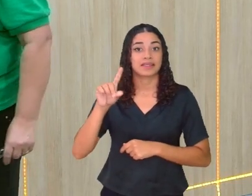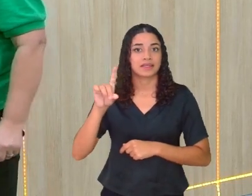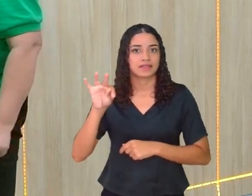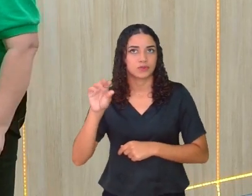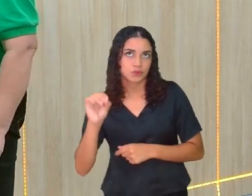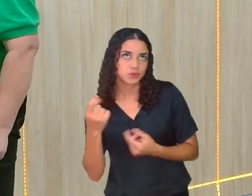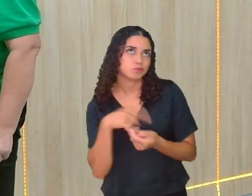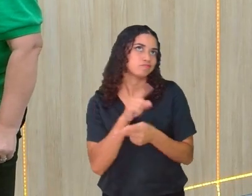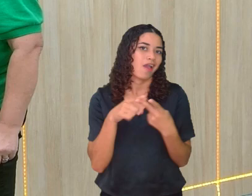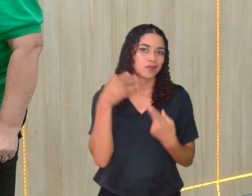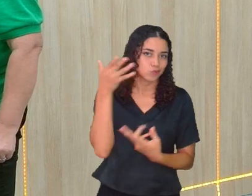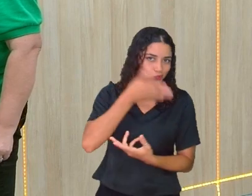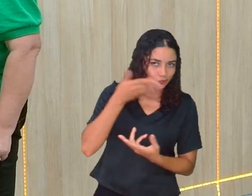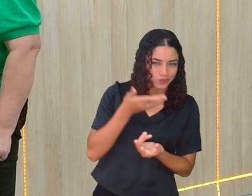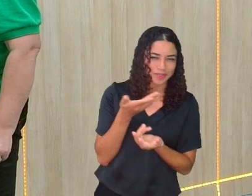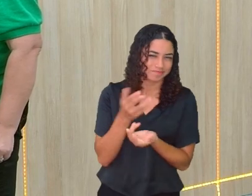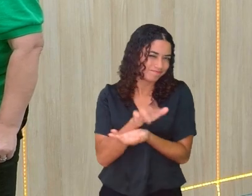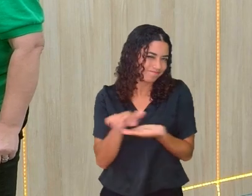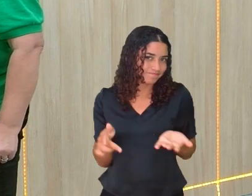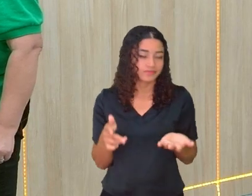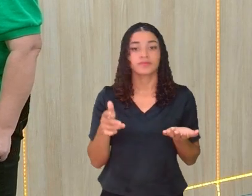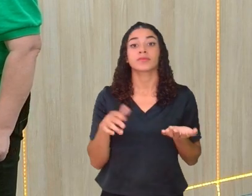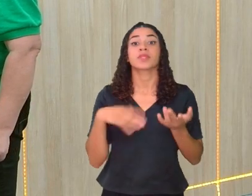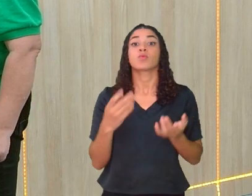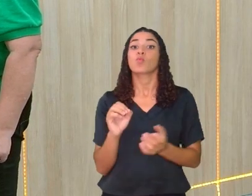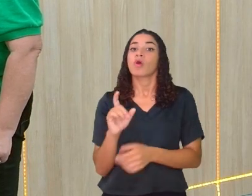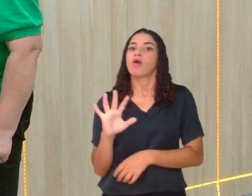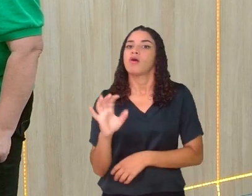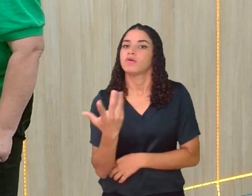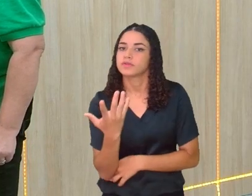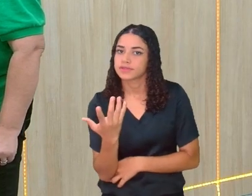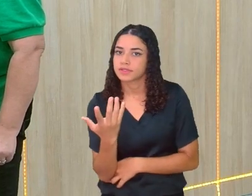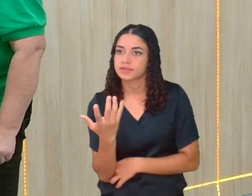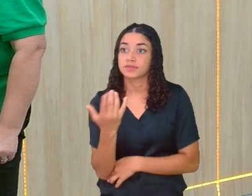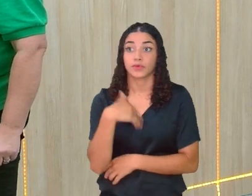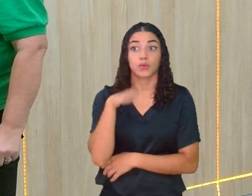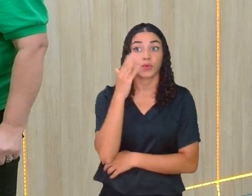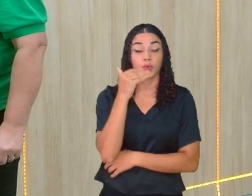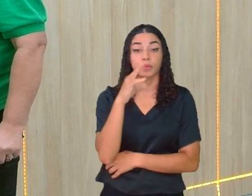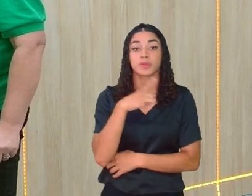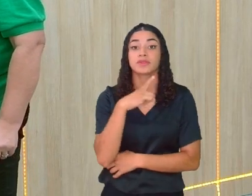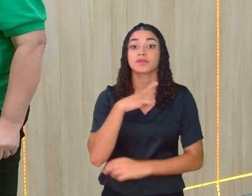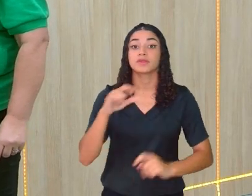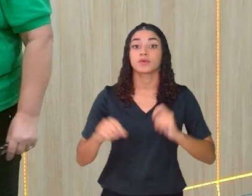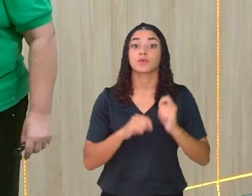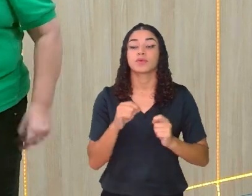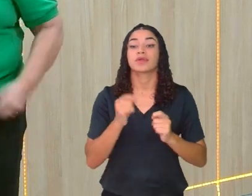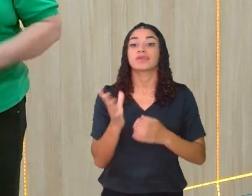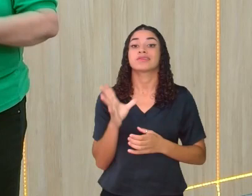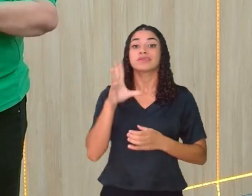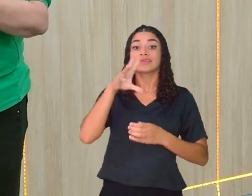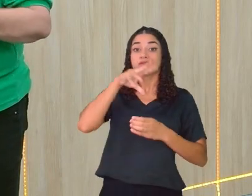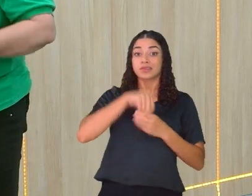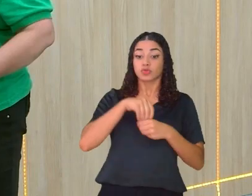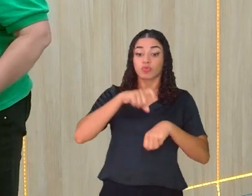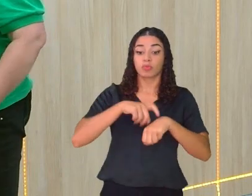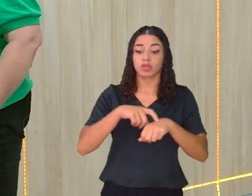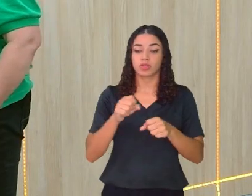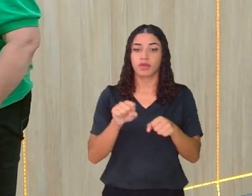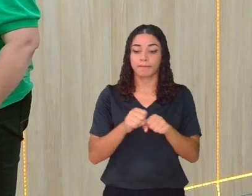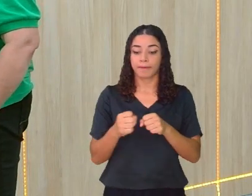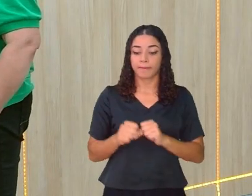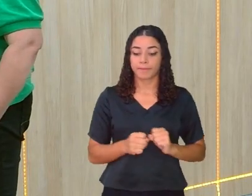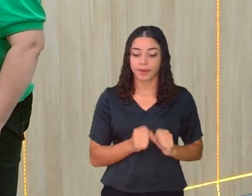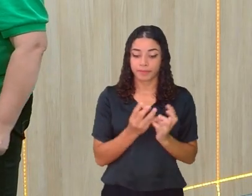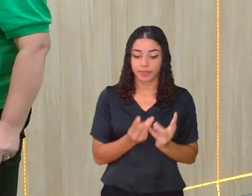açúcares. E aí o que é que acontece? Esse alimento, ele apresenta na sua composição, na hora da quebra, a